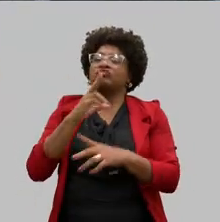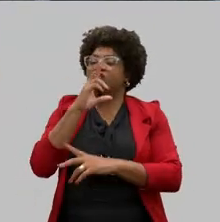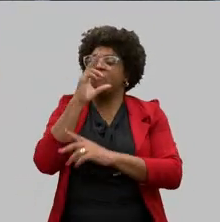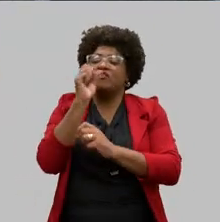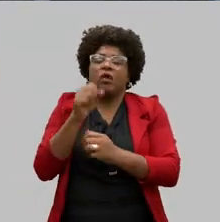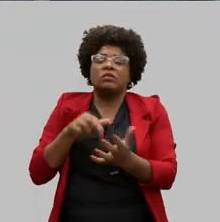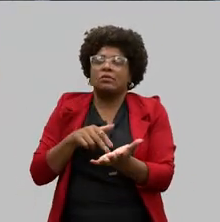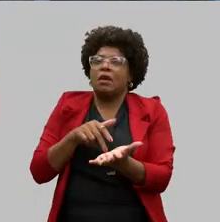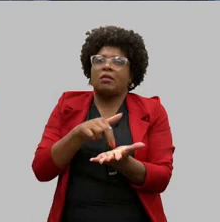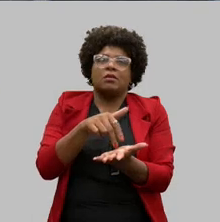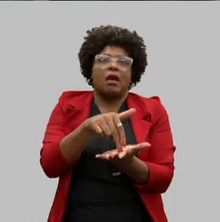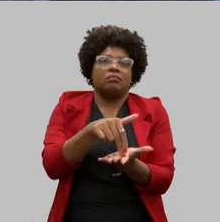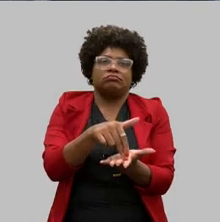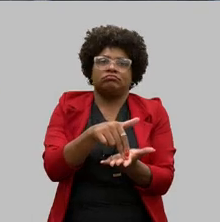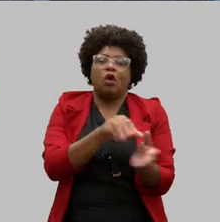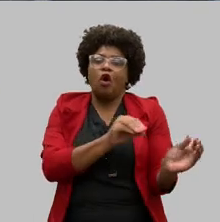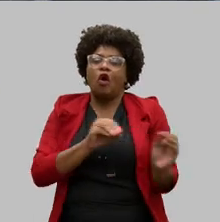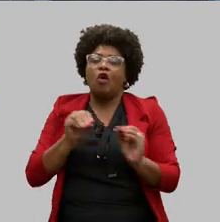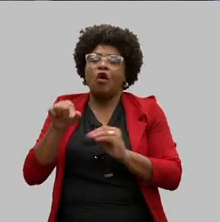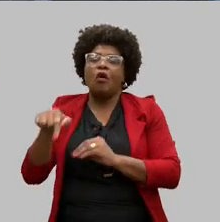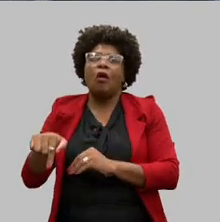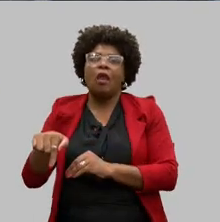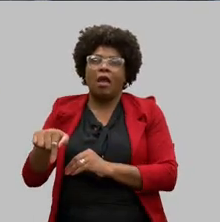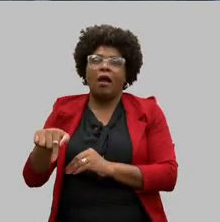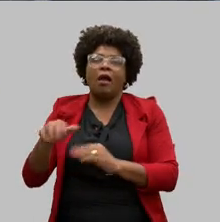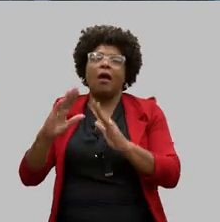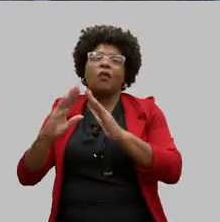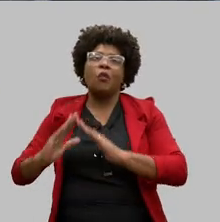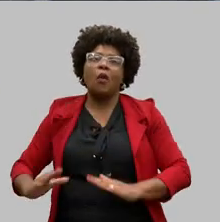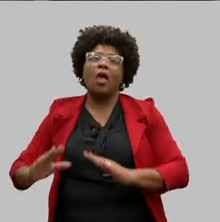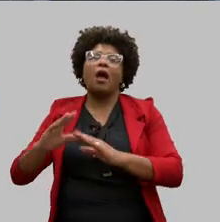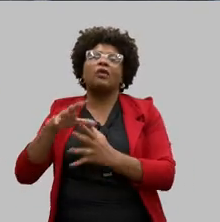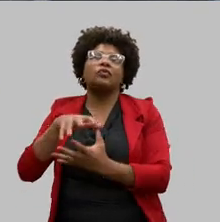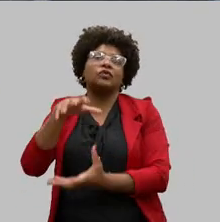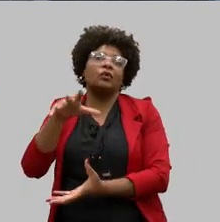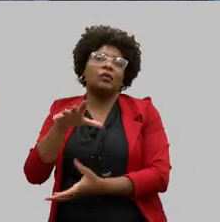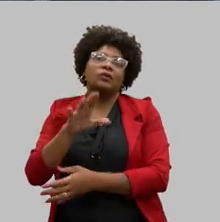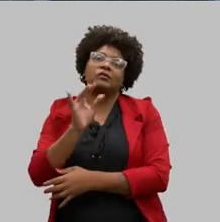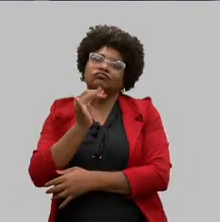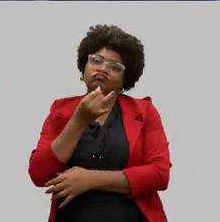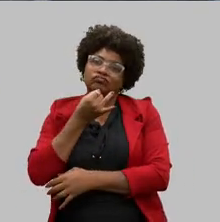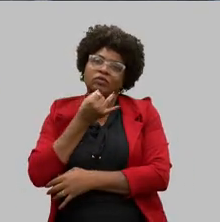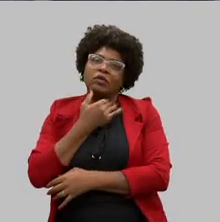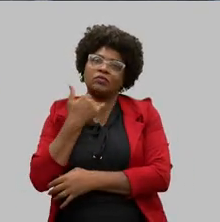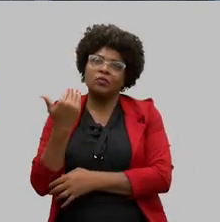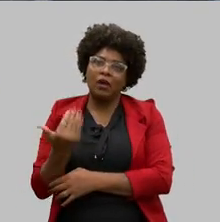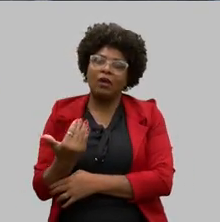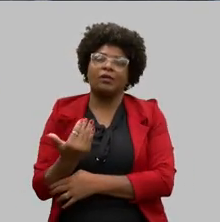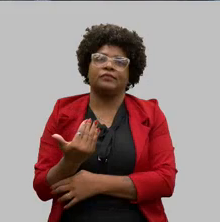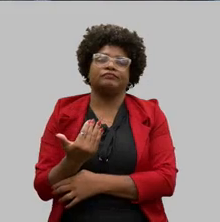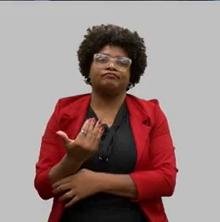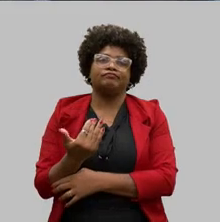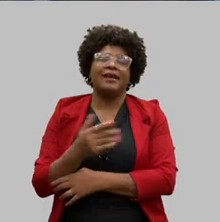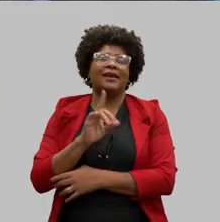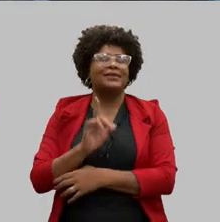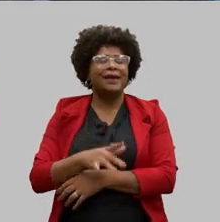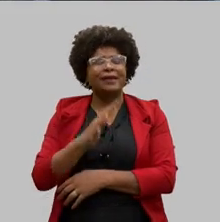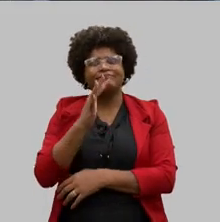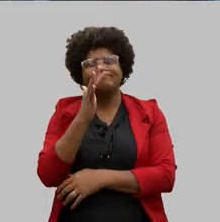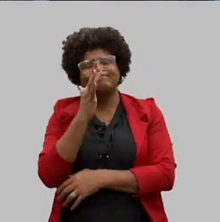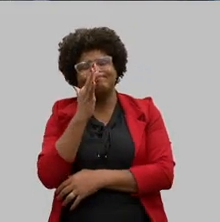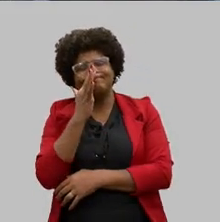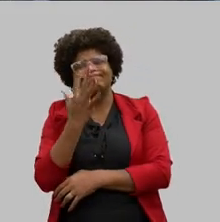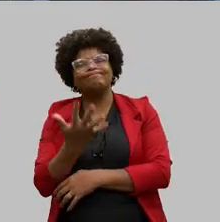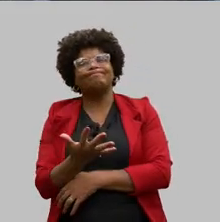disse isso é impressionante a questão também do abandono familiar é impressionante a quantidade